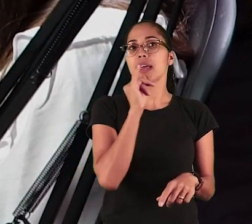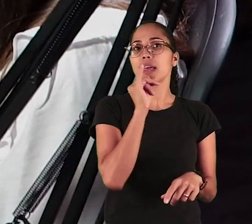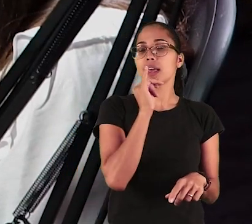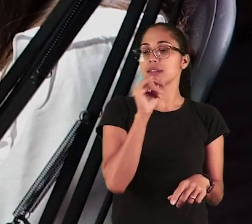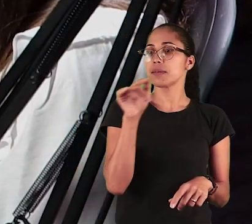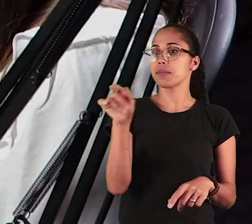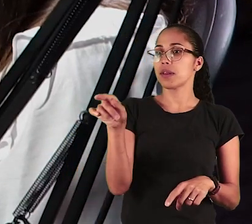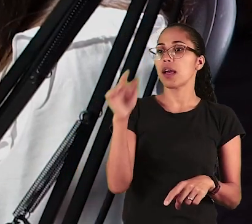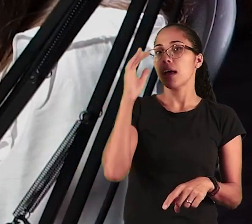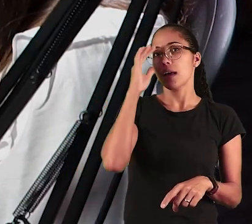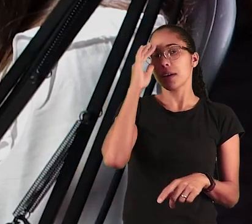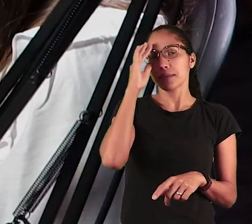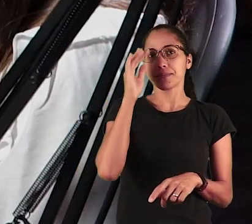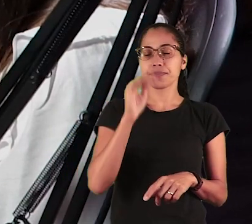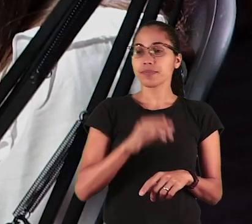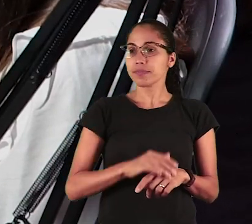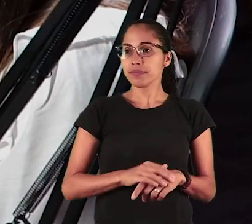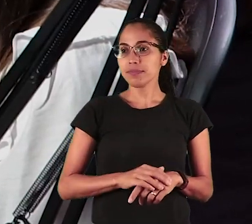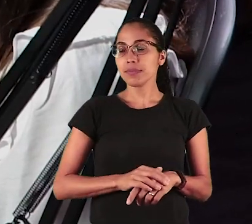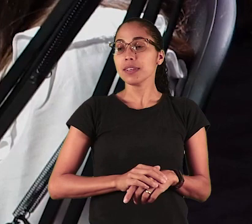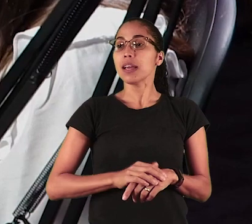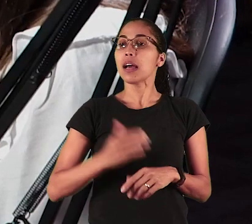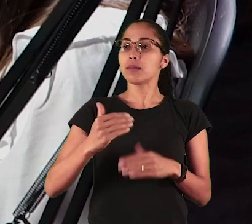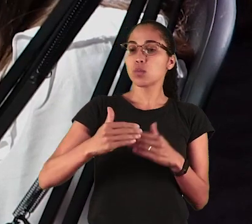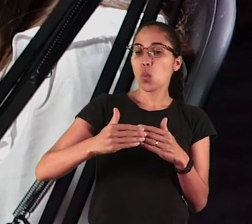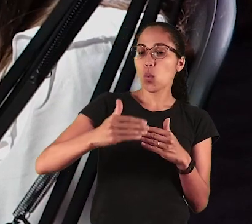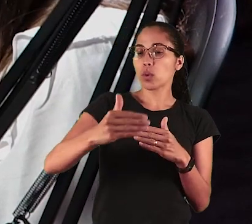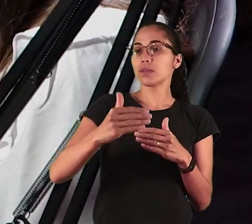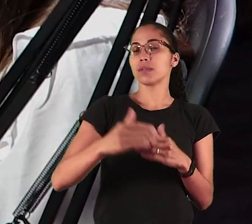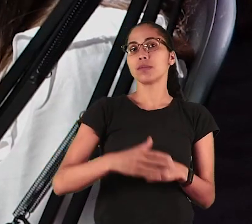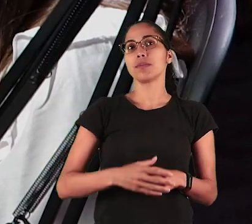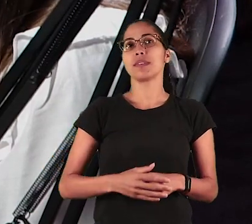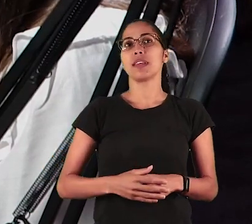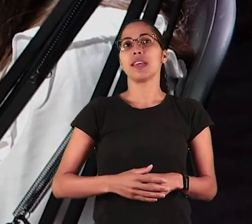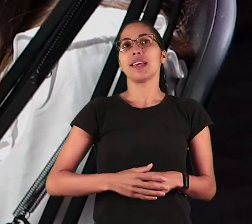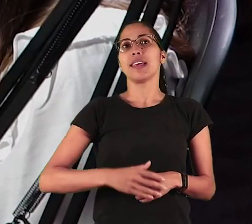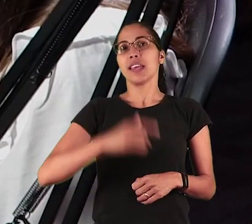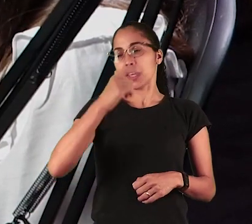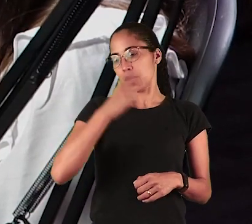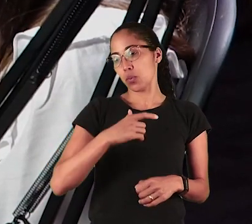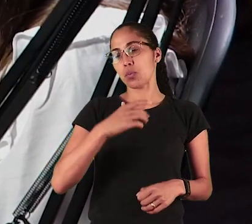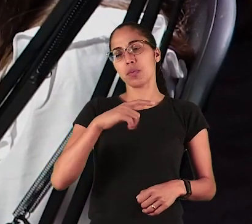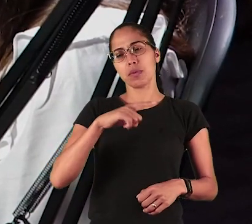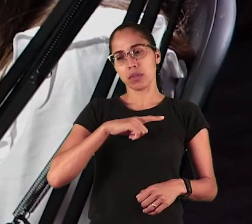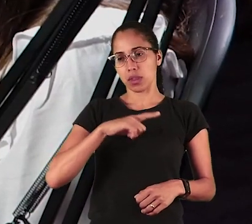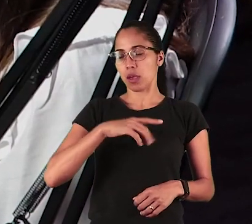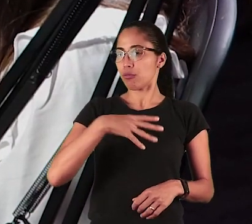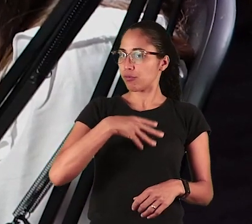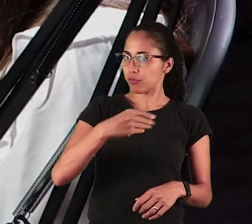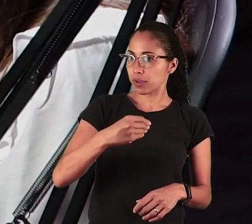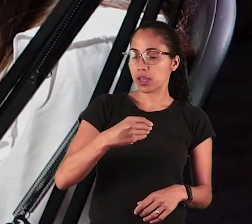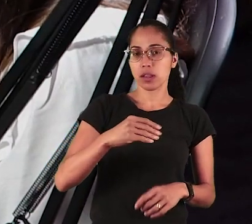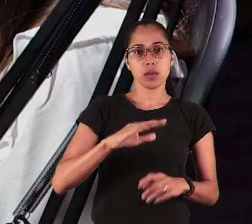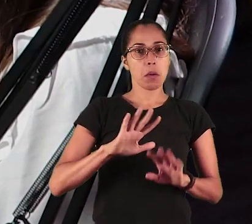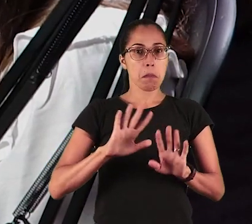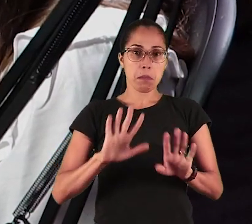negociava mas ela tem que continuar depois né então assim eu também eu tenho né tenho os meus filhos viro muitas noites às